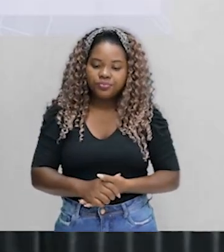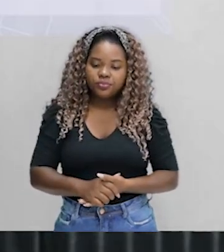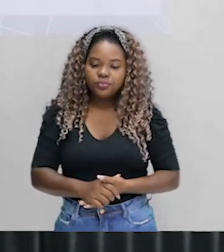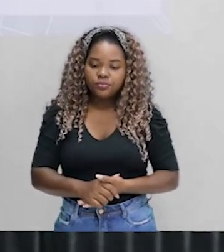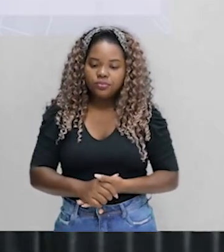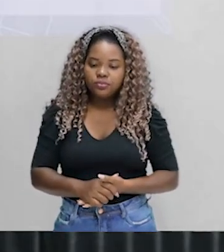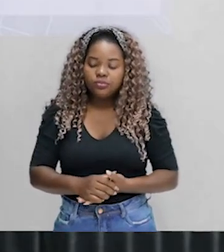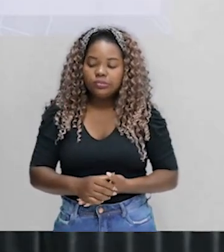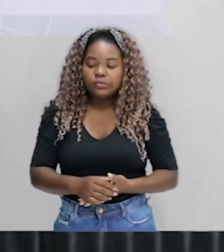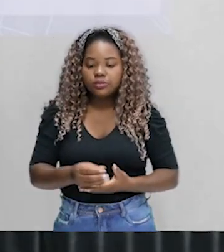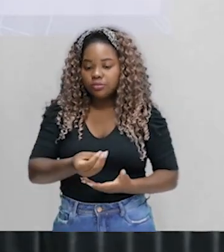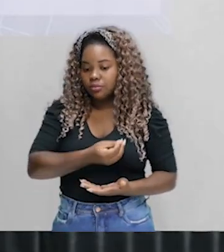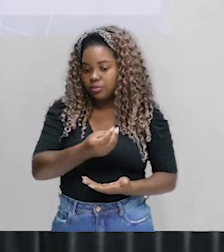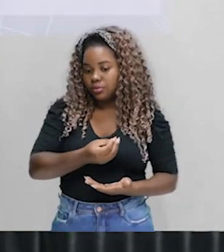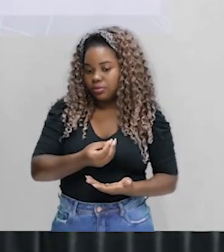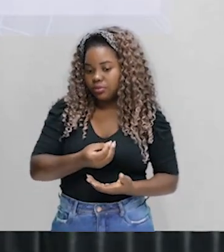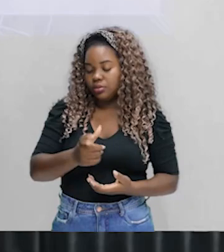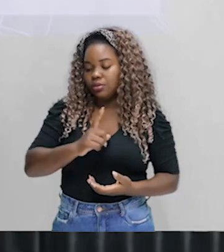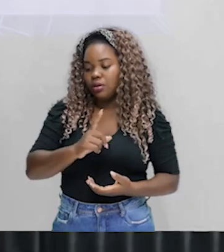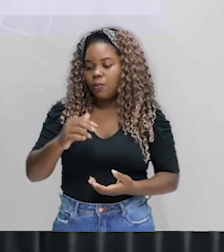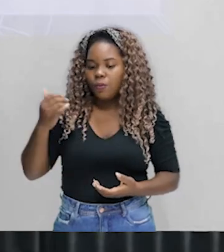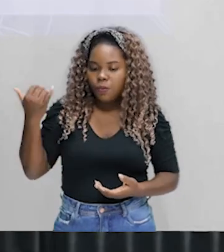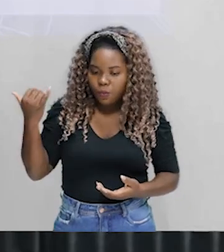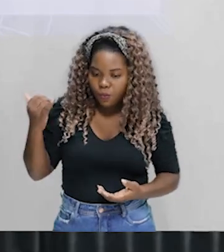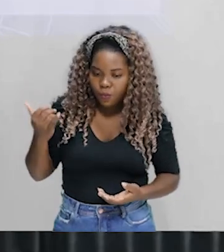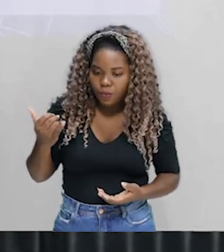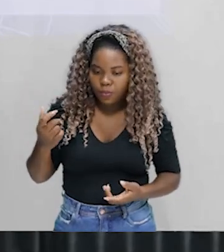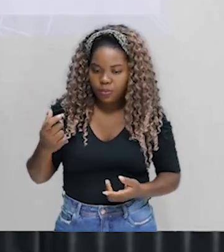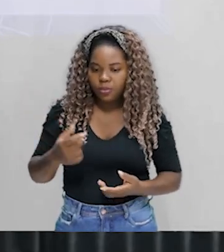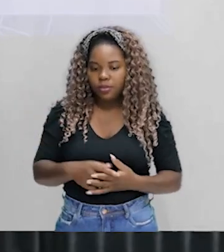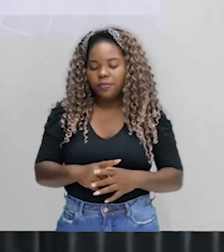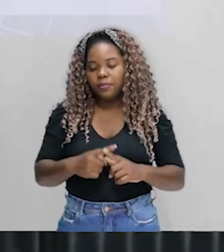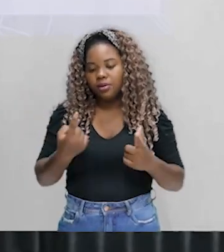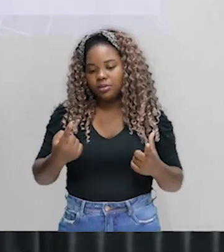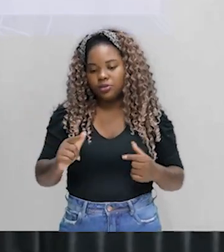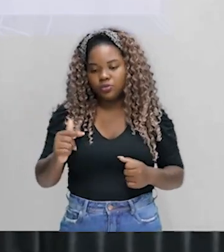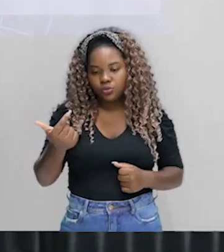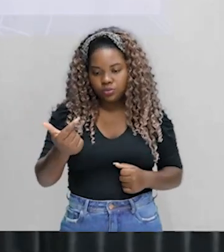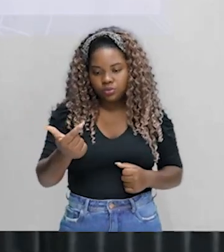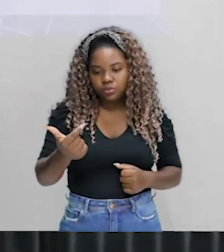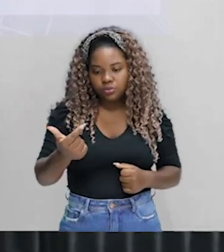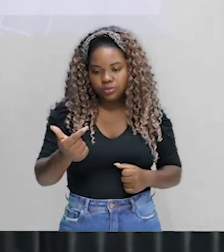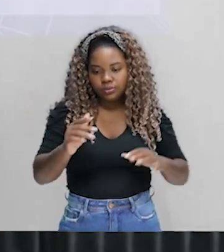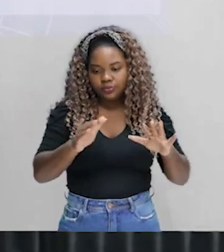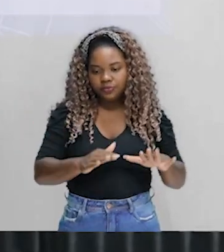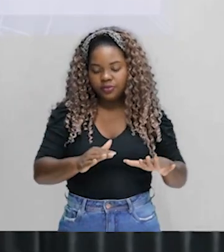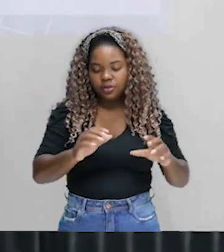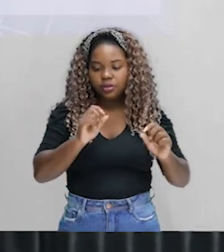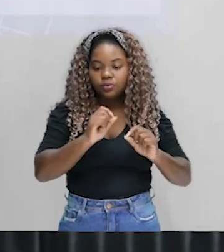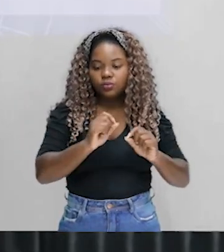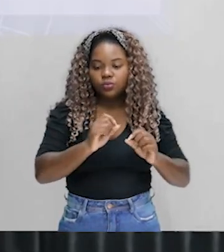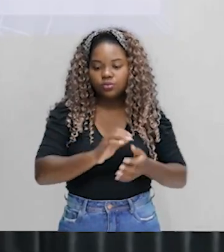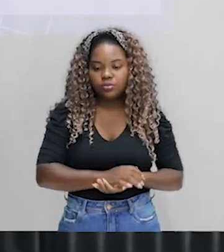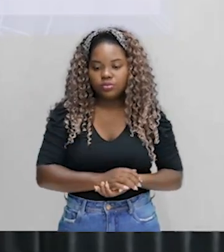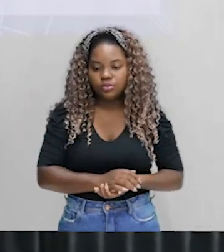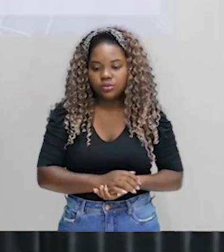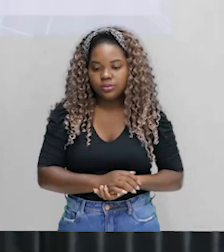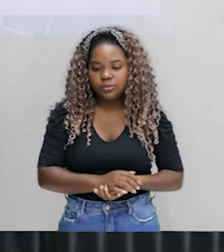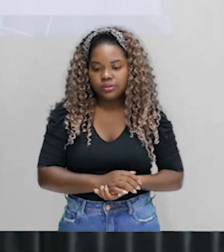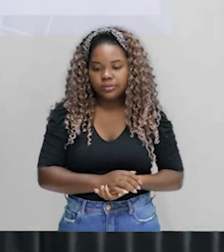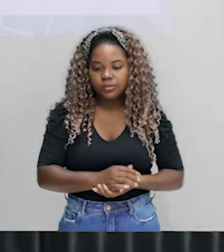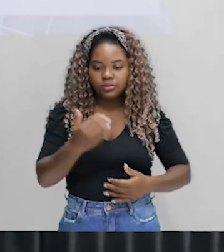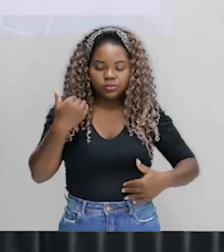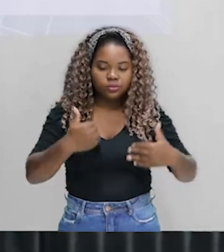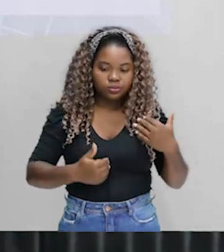para ele sobreviver, ele gasta energia. Mas uma parte dessa energia que ele consumiu fica armazenada onde? na sua